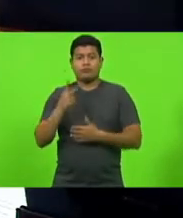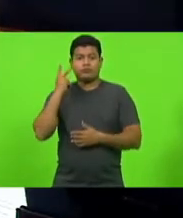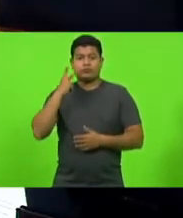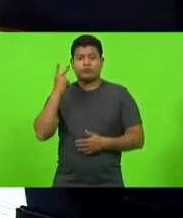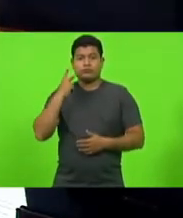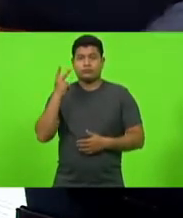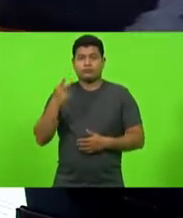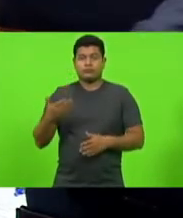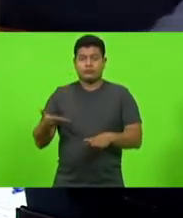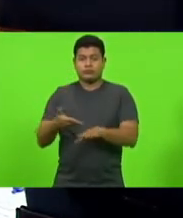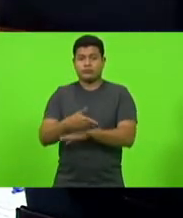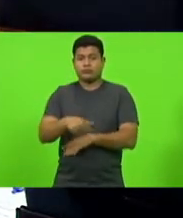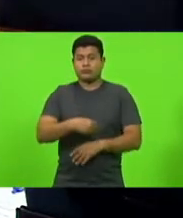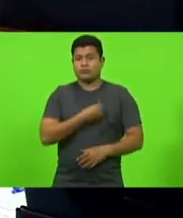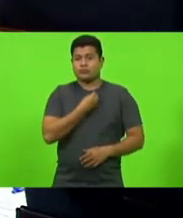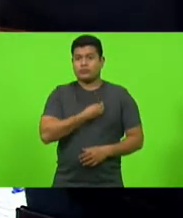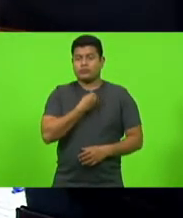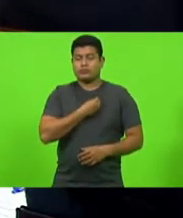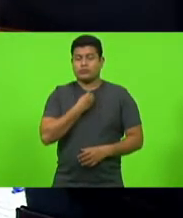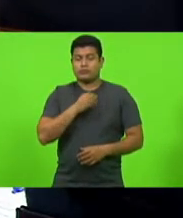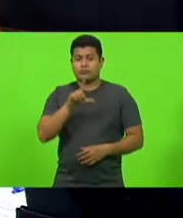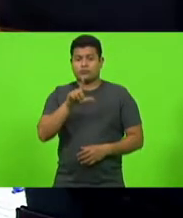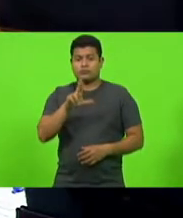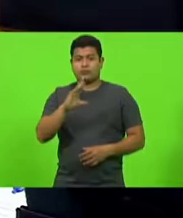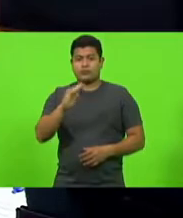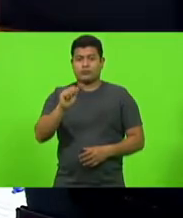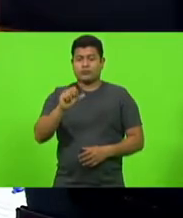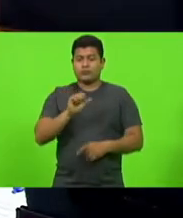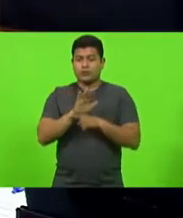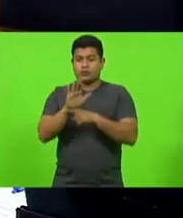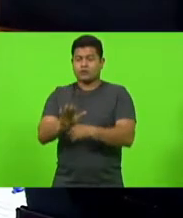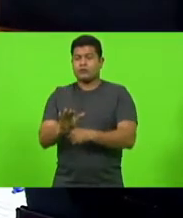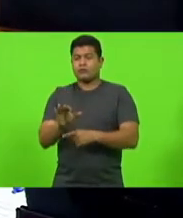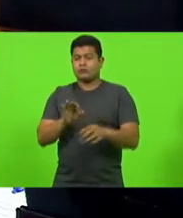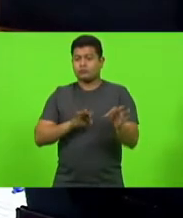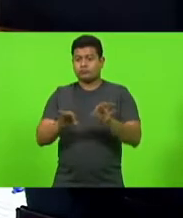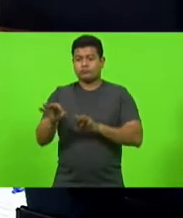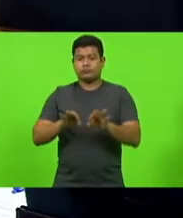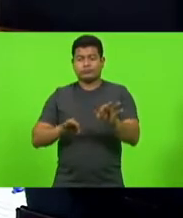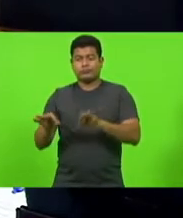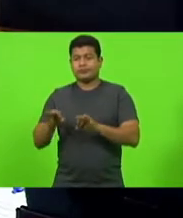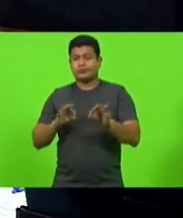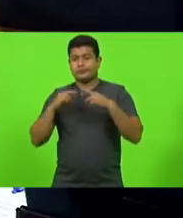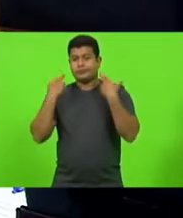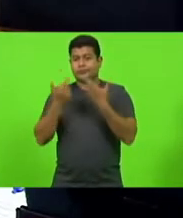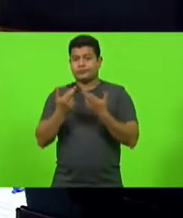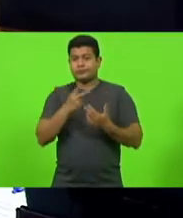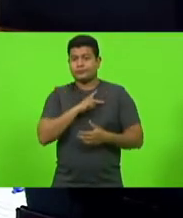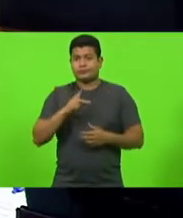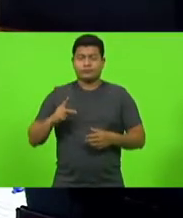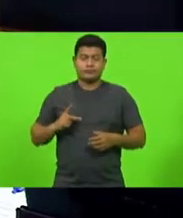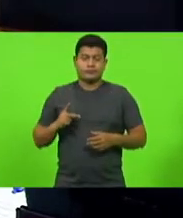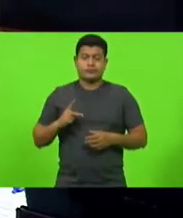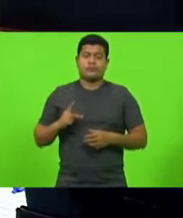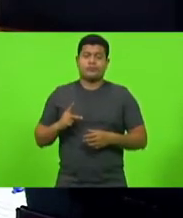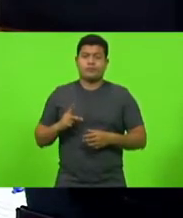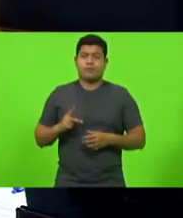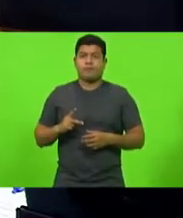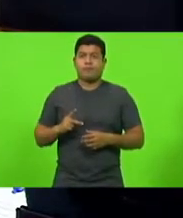sei se a deputada Paulinha já falou dele, ajudou a organização da audiência pública, e